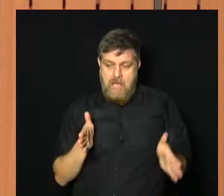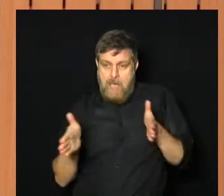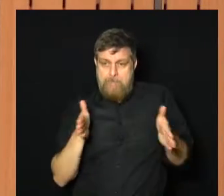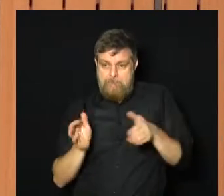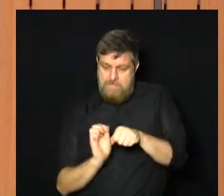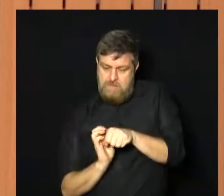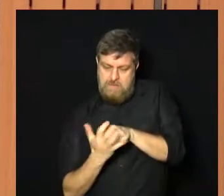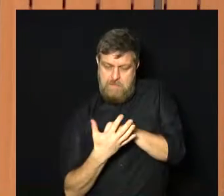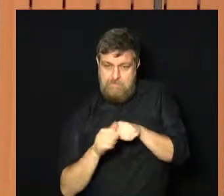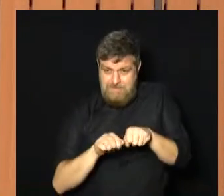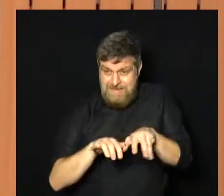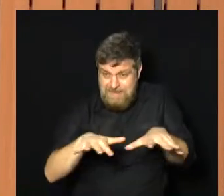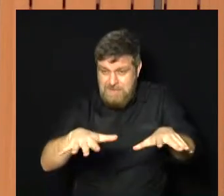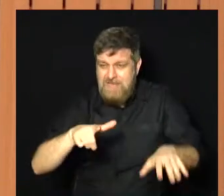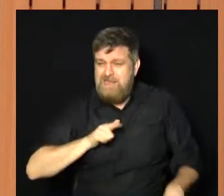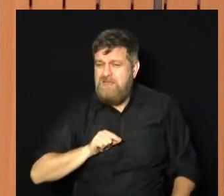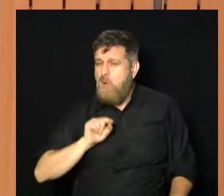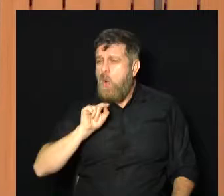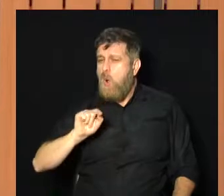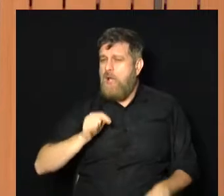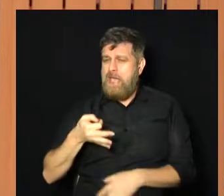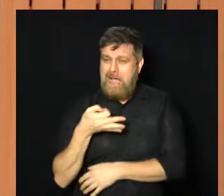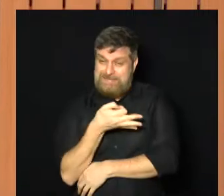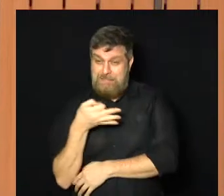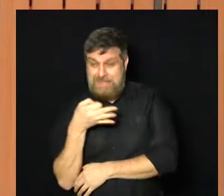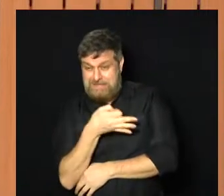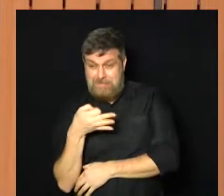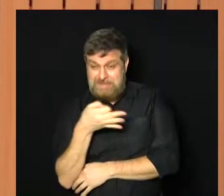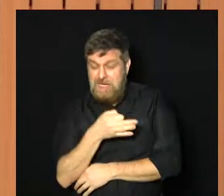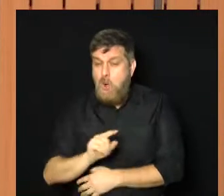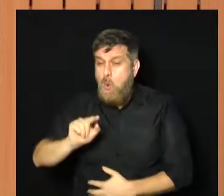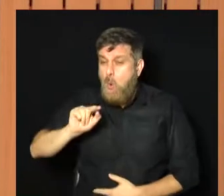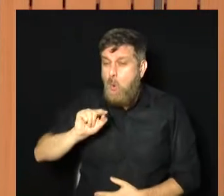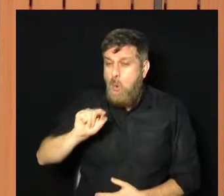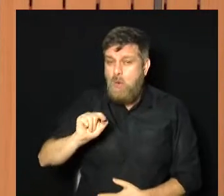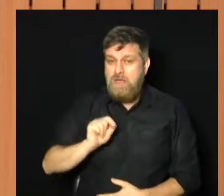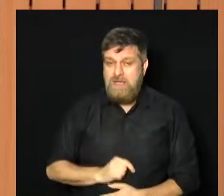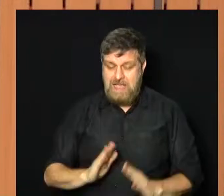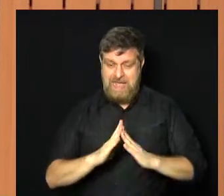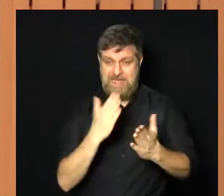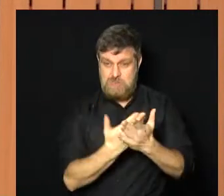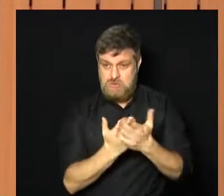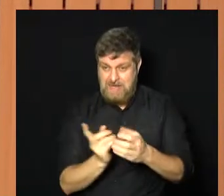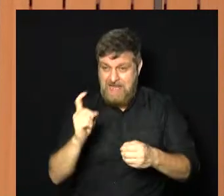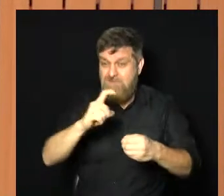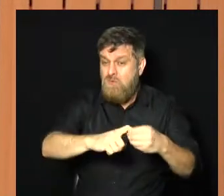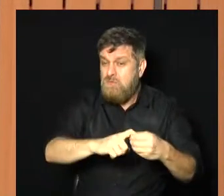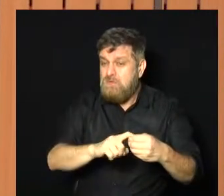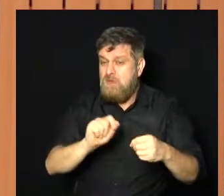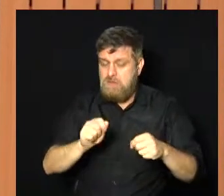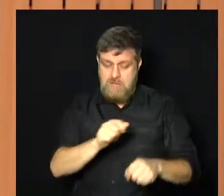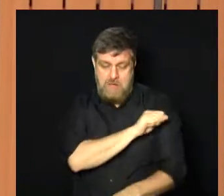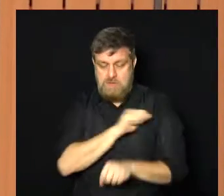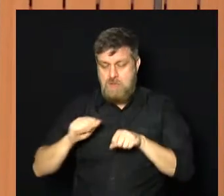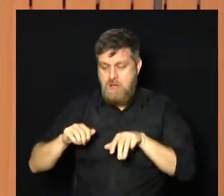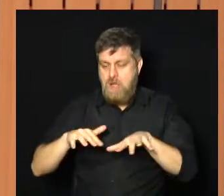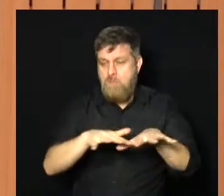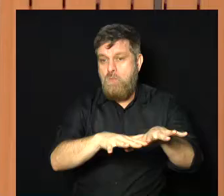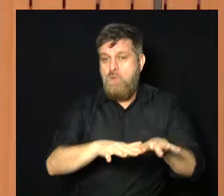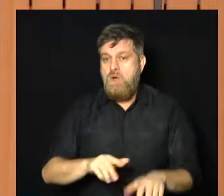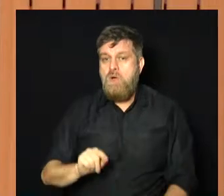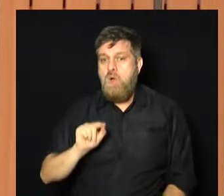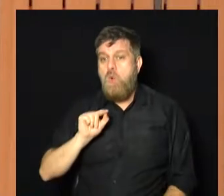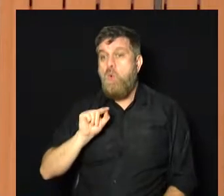pandemia, um argumento que apareceu com muita força, né, sobre o possível volta às aulas é esse argumento, né,